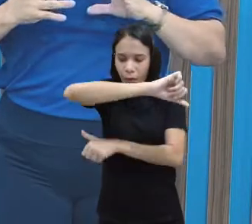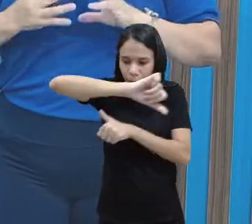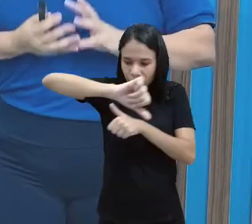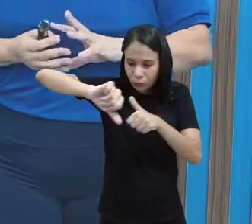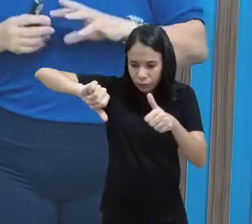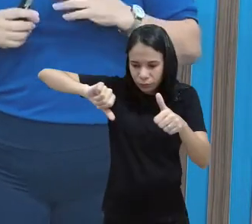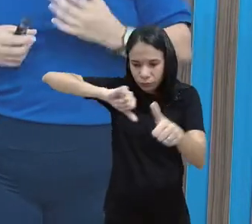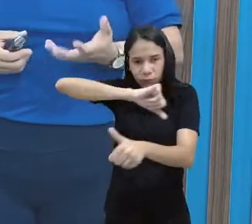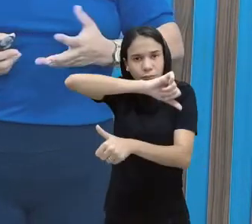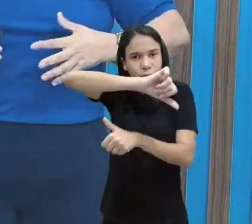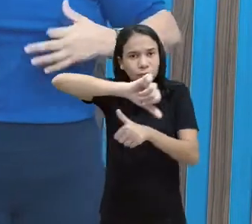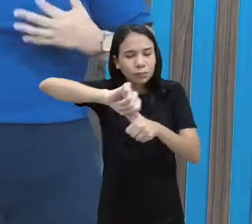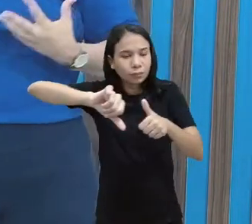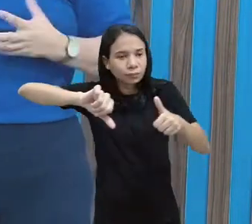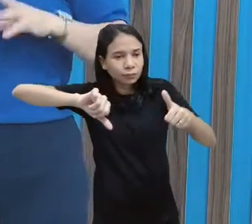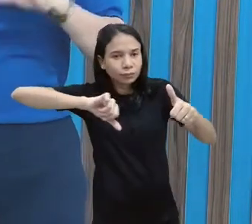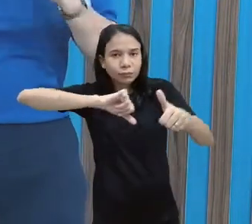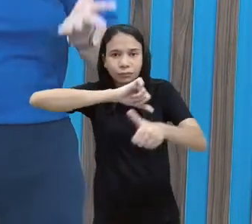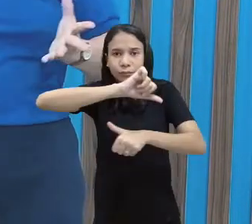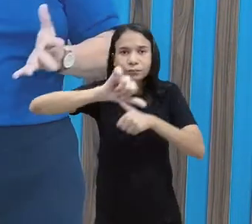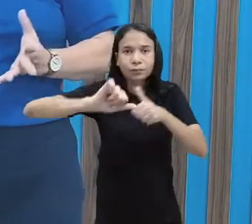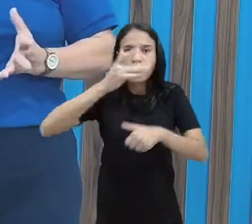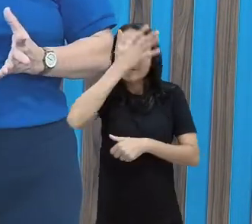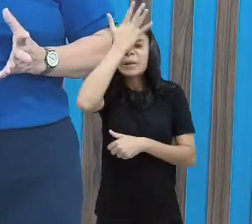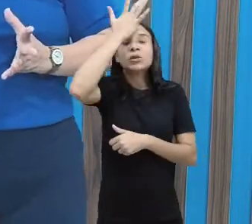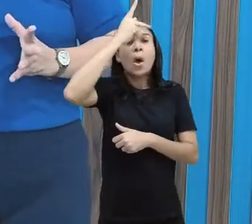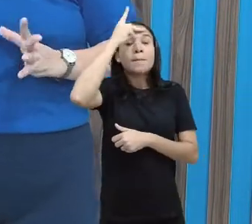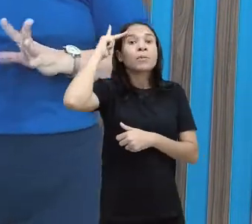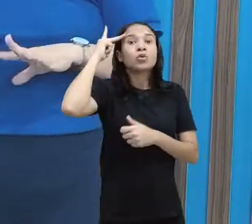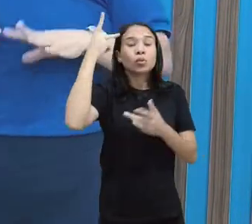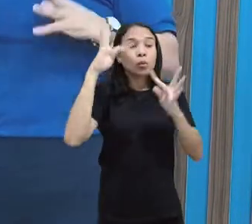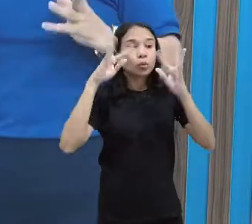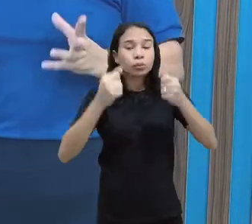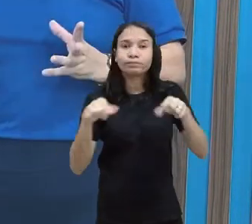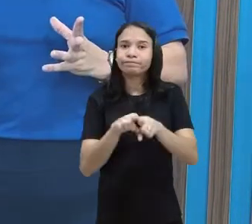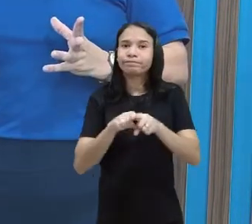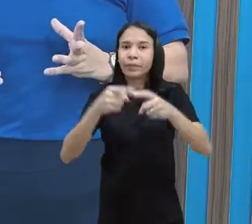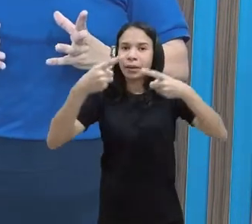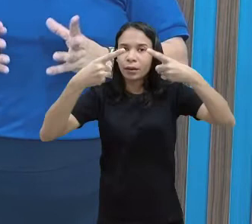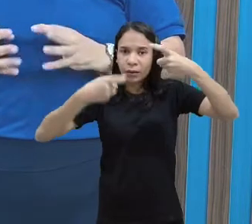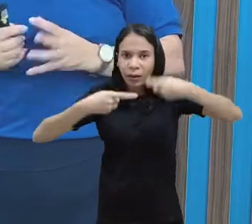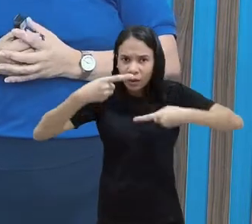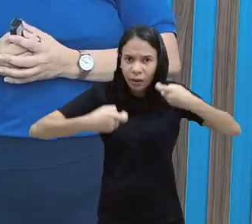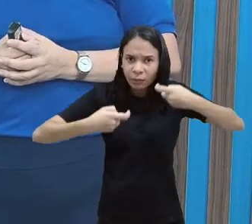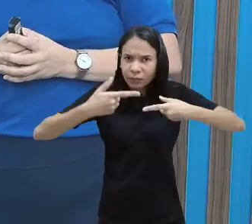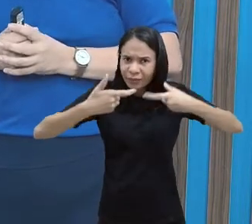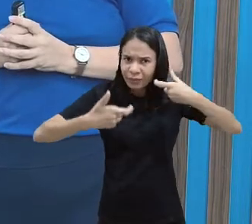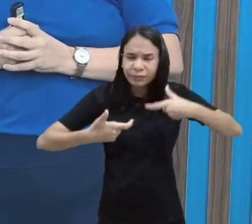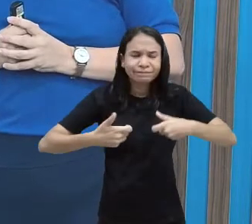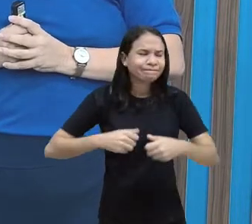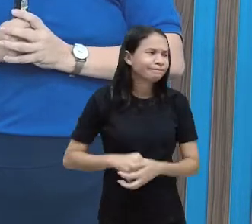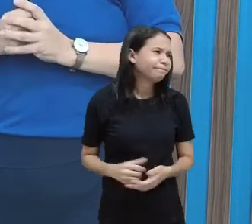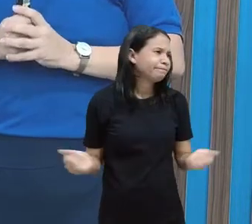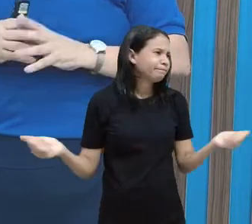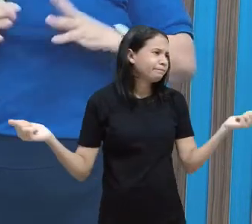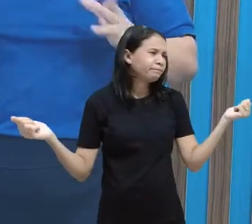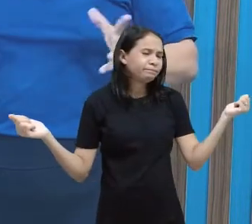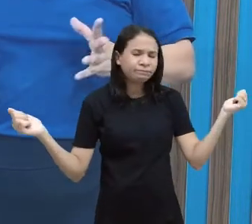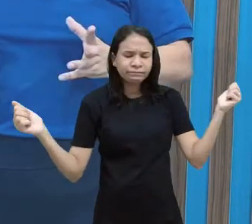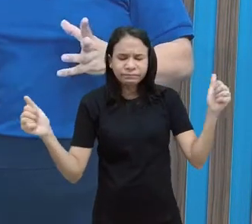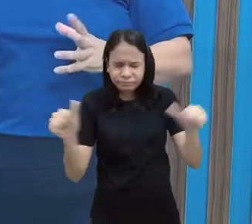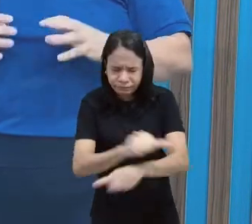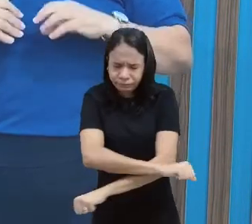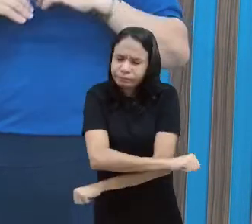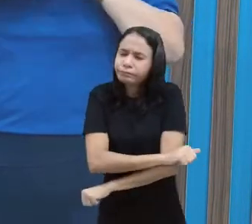mudando a cabeça das pessoas, e principalmente a guerra, né, gente? Porque foi um horror. As duas guerras foram, assim,